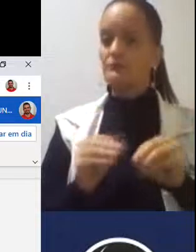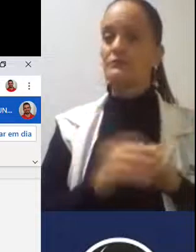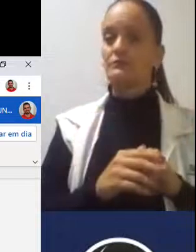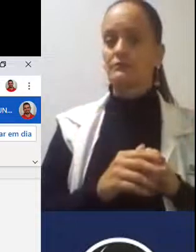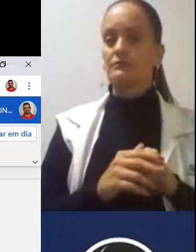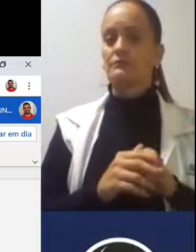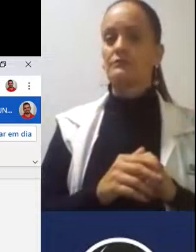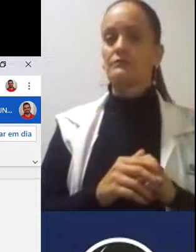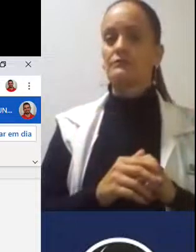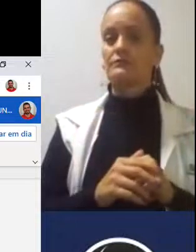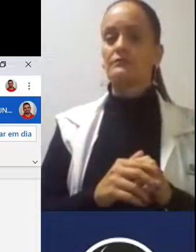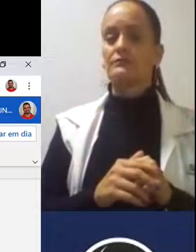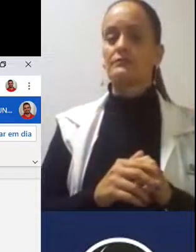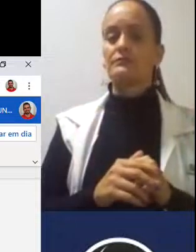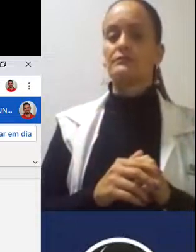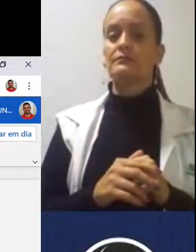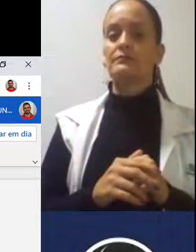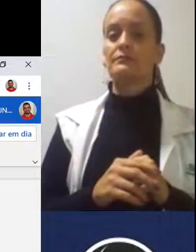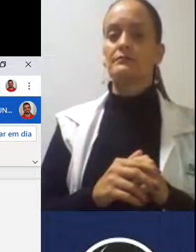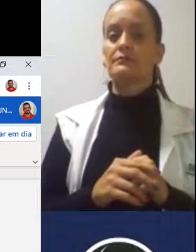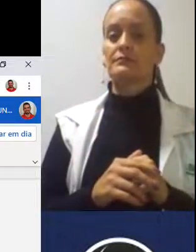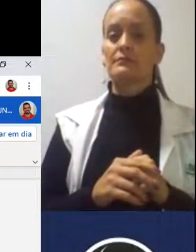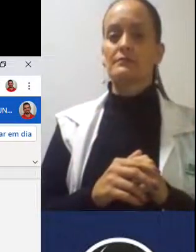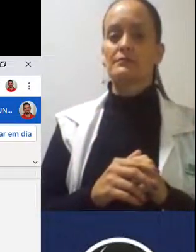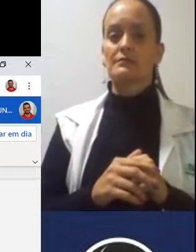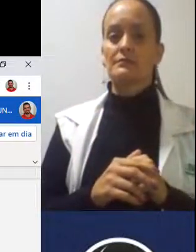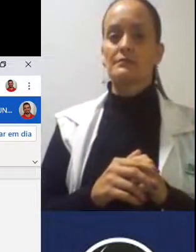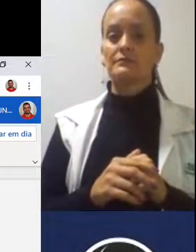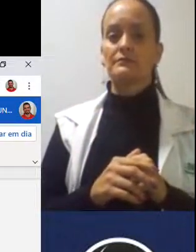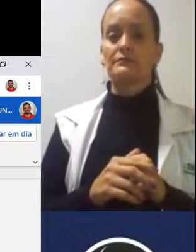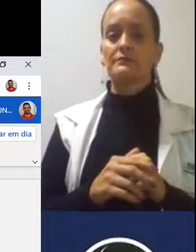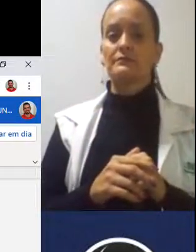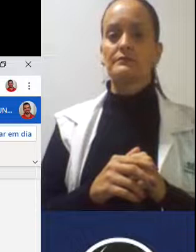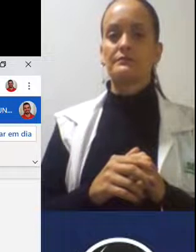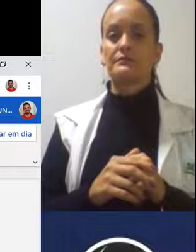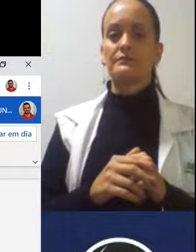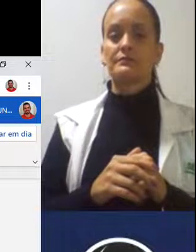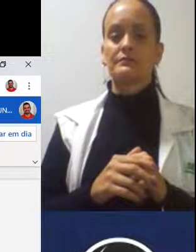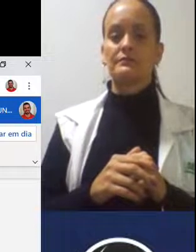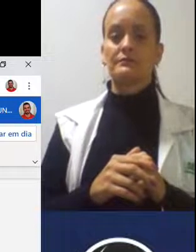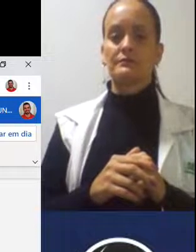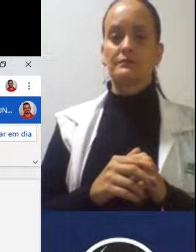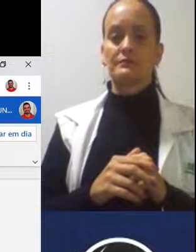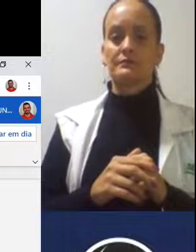um disjuntor. Deixa eu só copiar aqui.